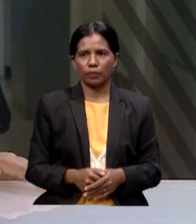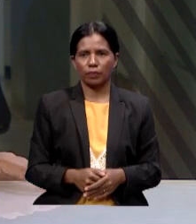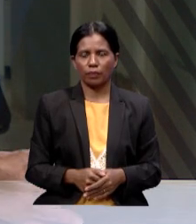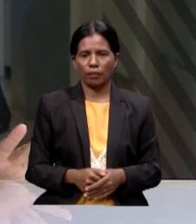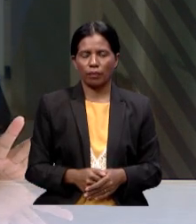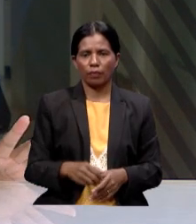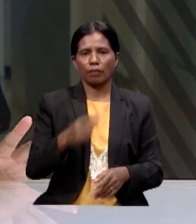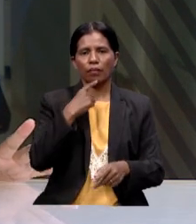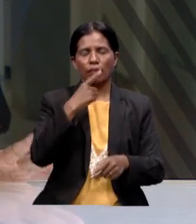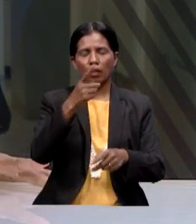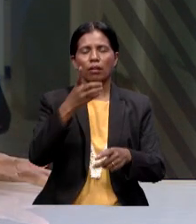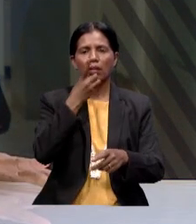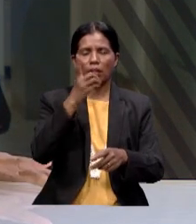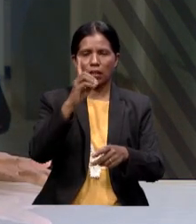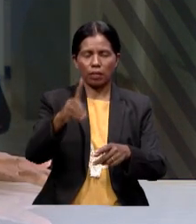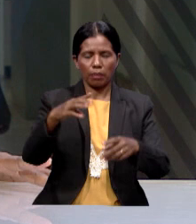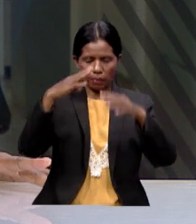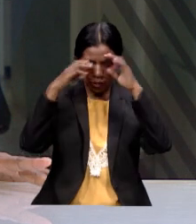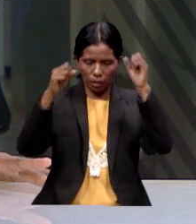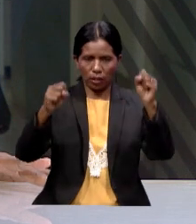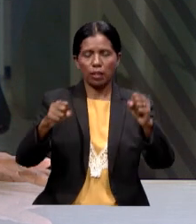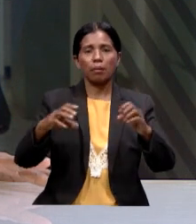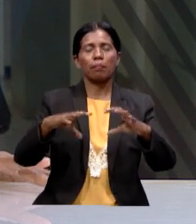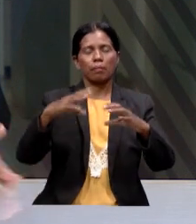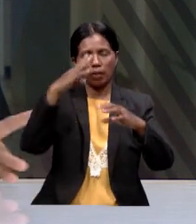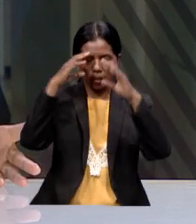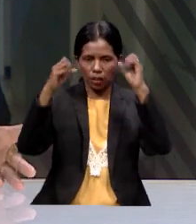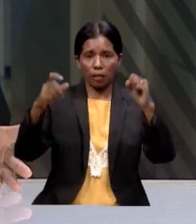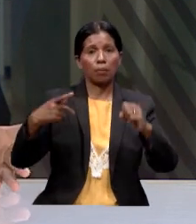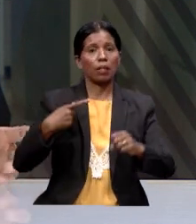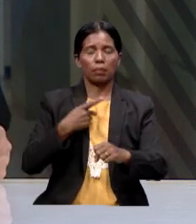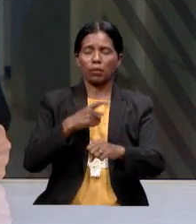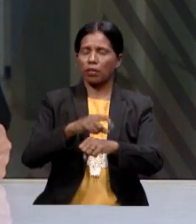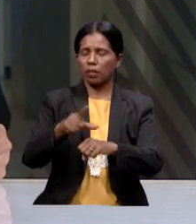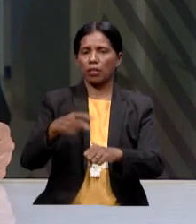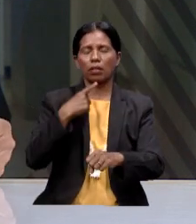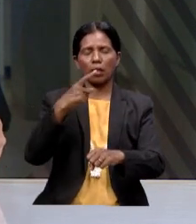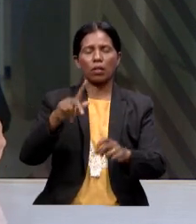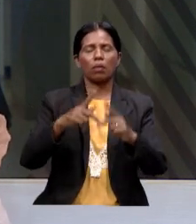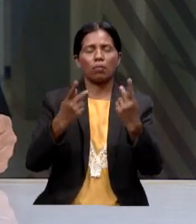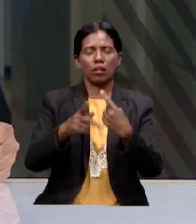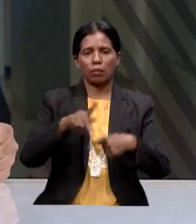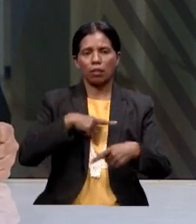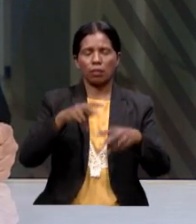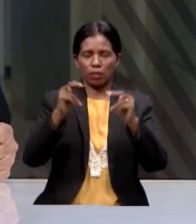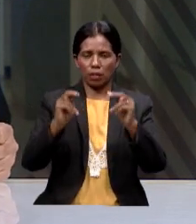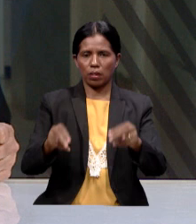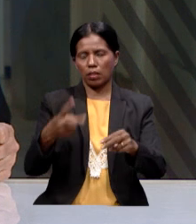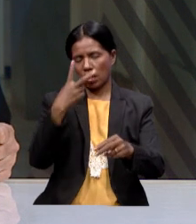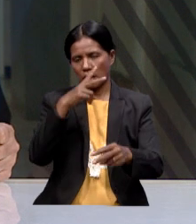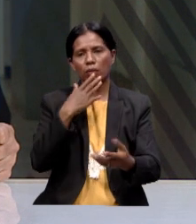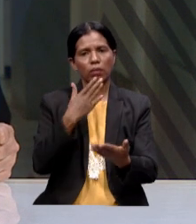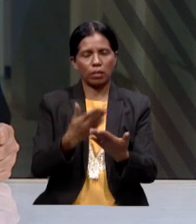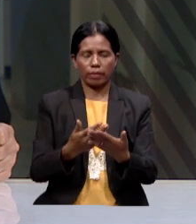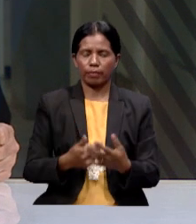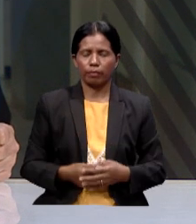Oscar Lima discorda com a declaração do presidente da Comissão de Parlamento Nacional, NBHT, tem setor privado precisa de qualificação.